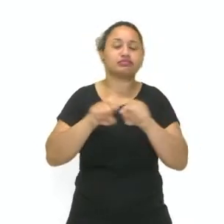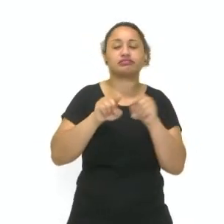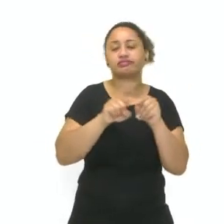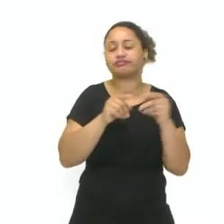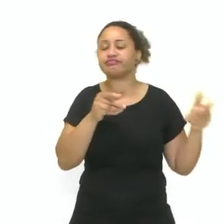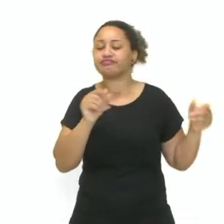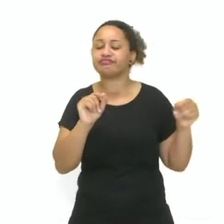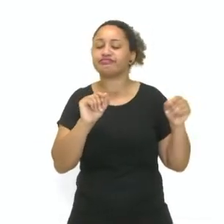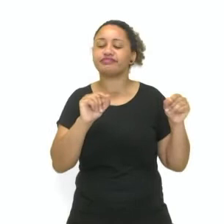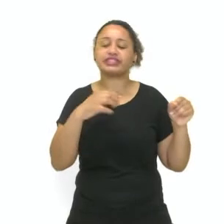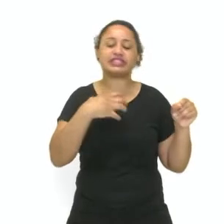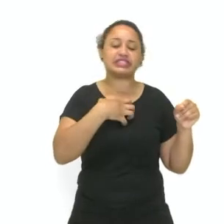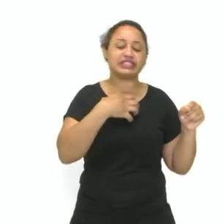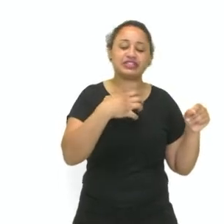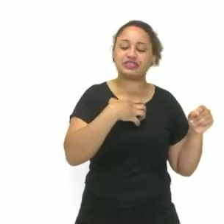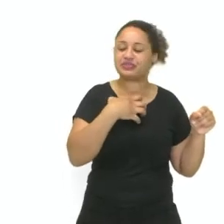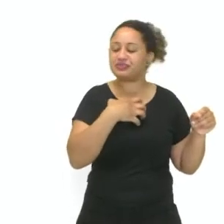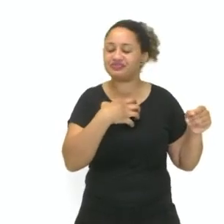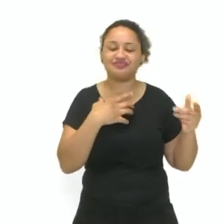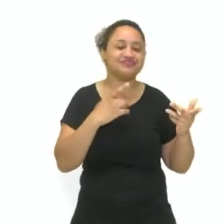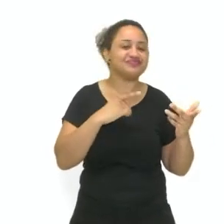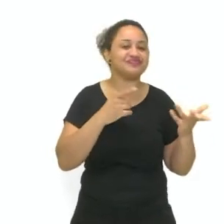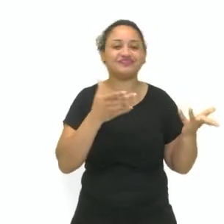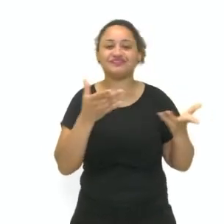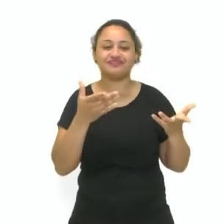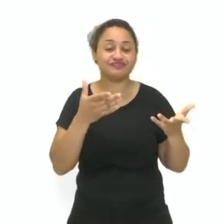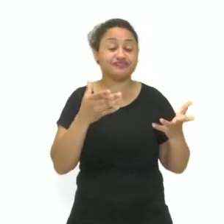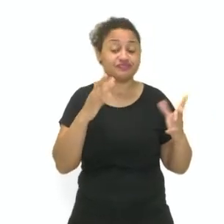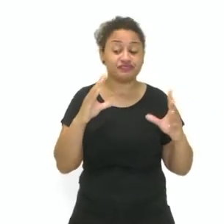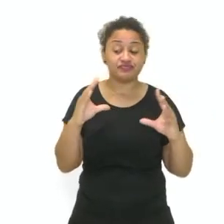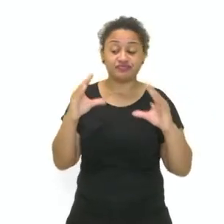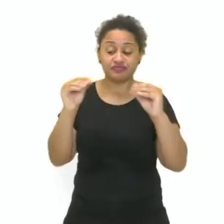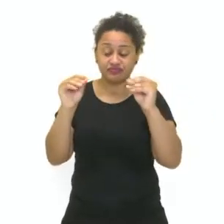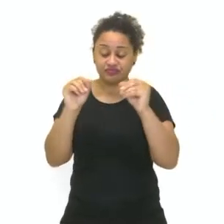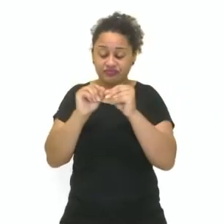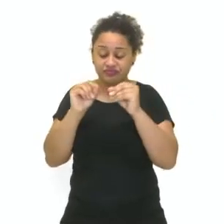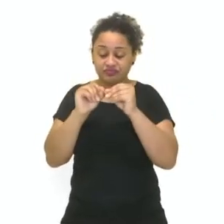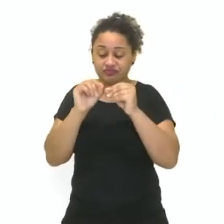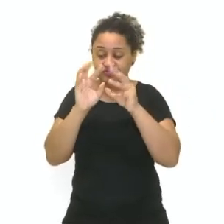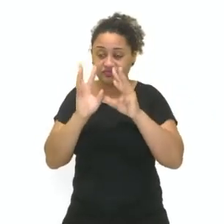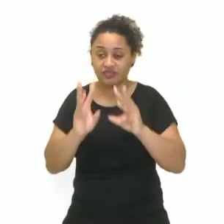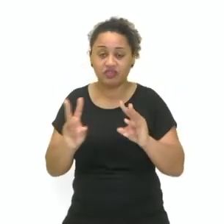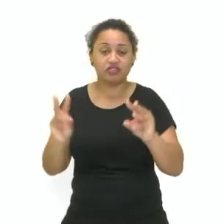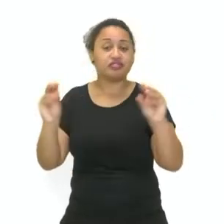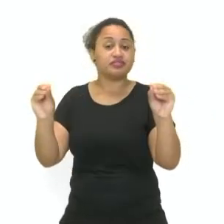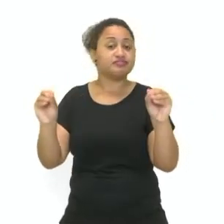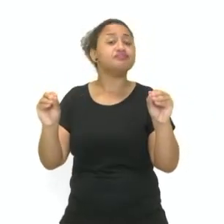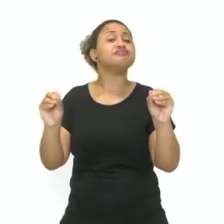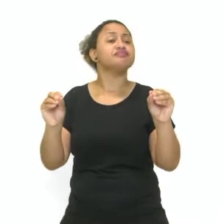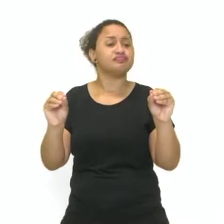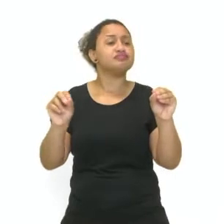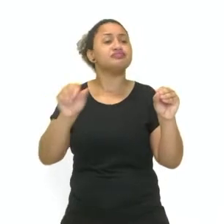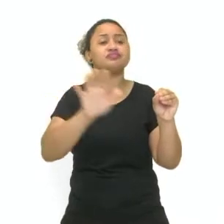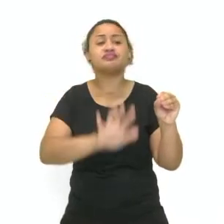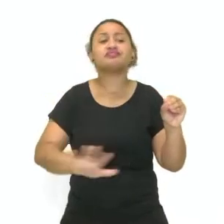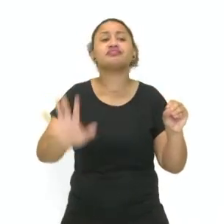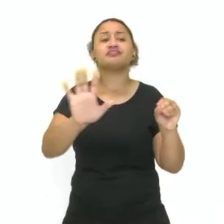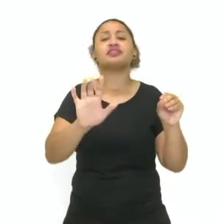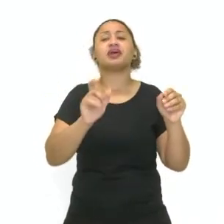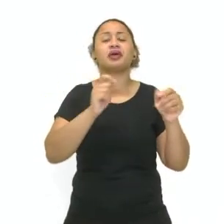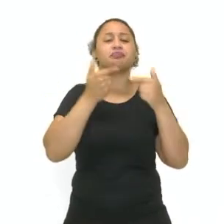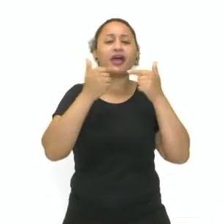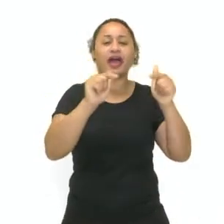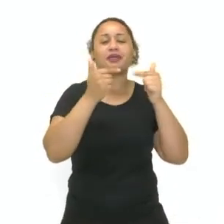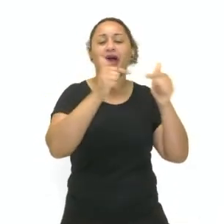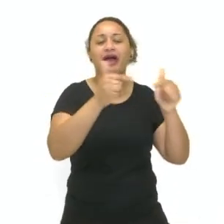seu sentimento do mundo. Encontra a noite que dissolve os homens. Fazendeiro do ar, zomba da morte